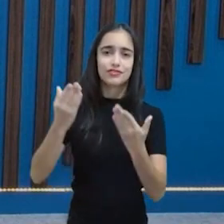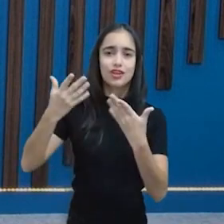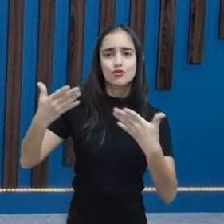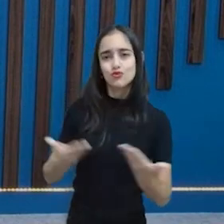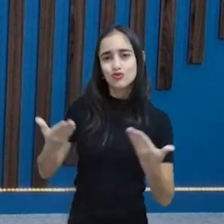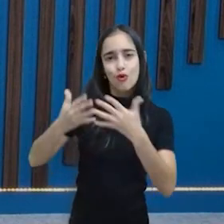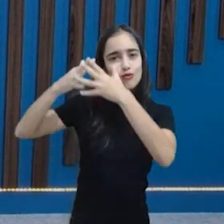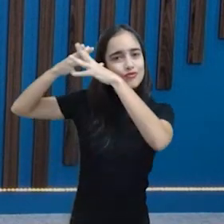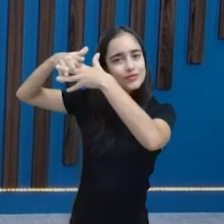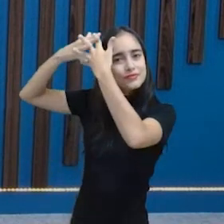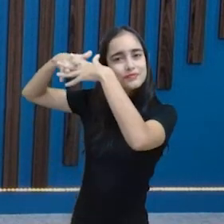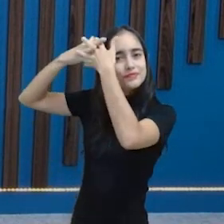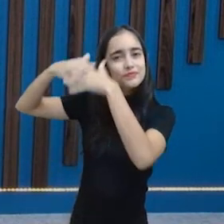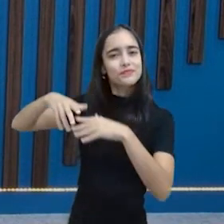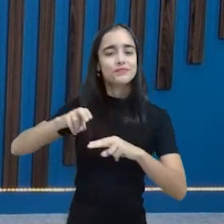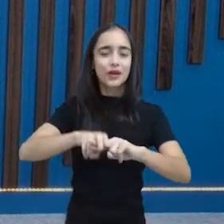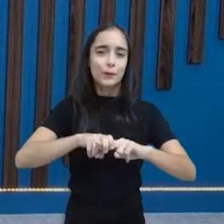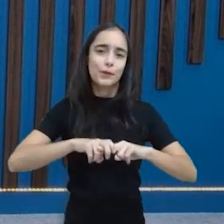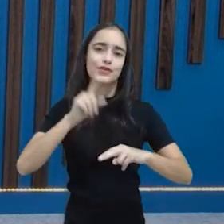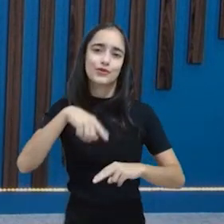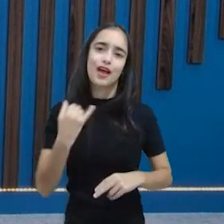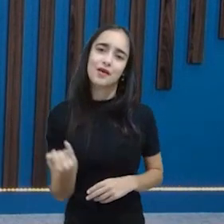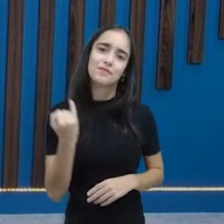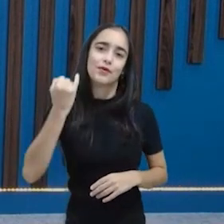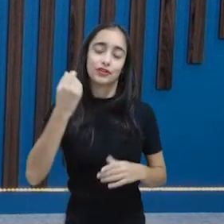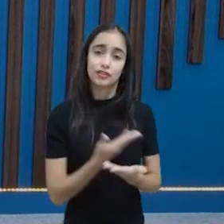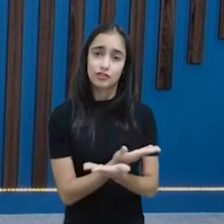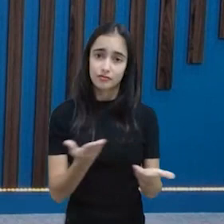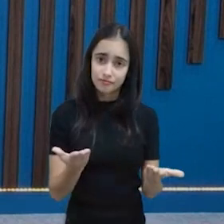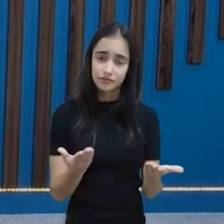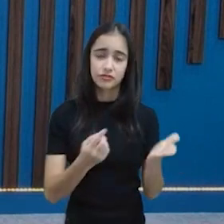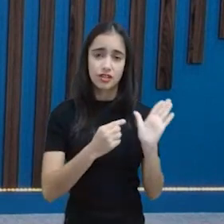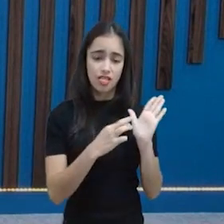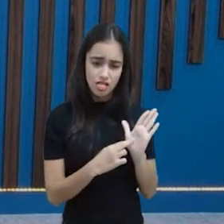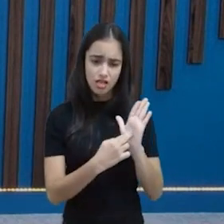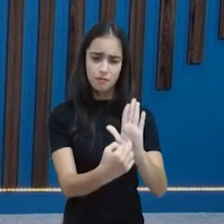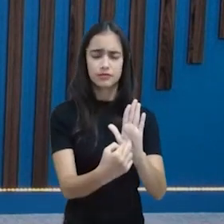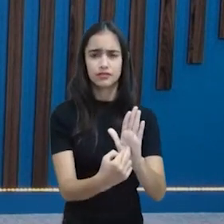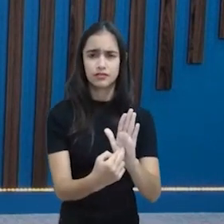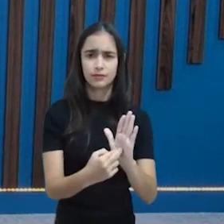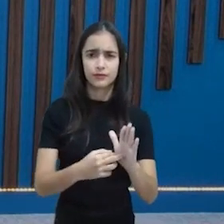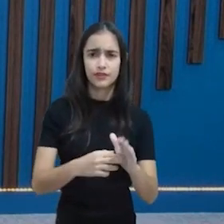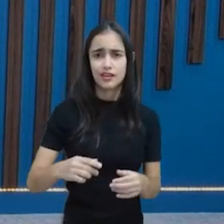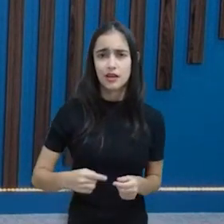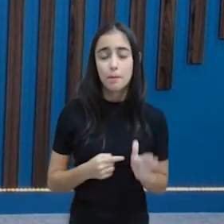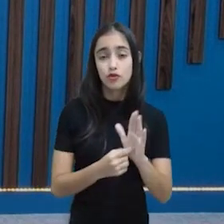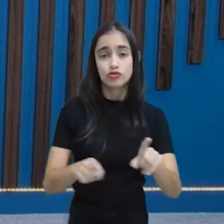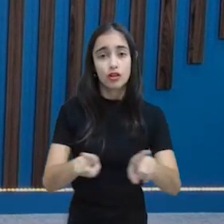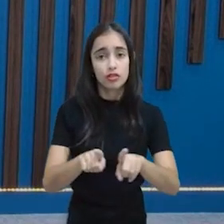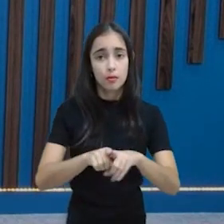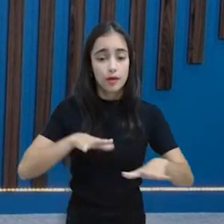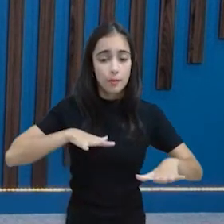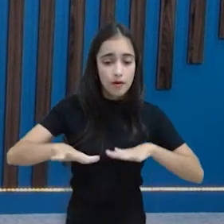importante a gente trazer a questão da representatividade, a importância que se teve os movimentos negros, né? Para a inclusão,